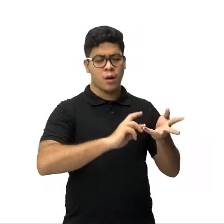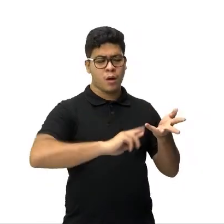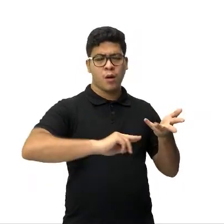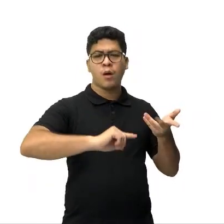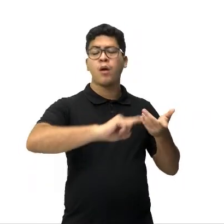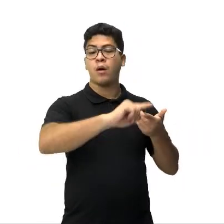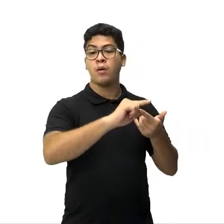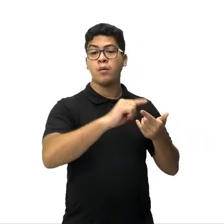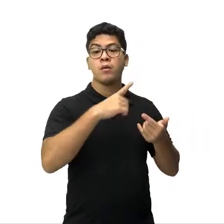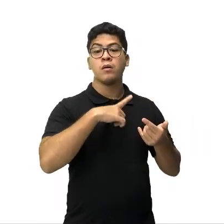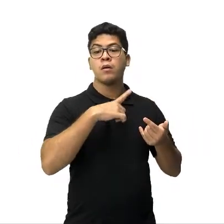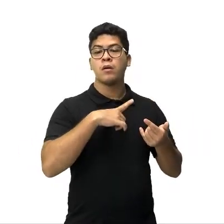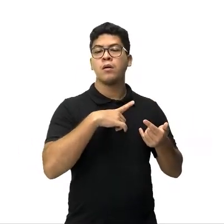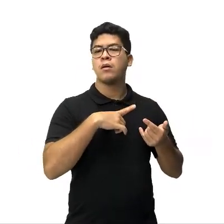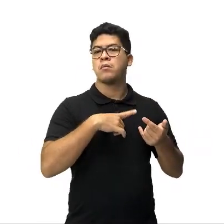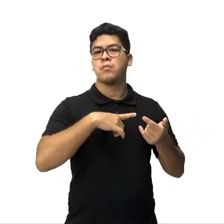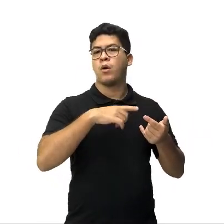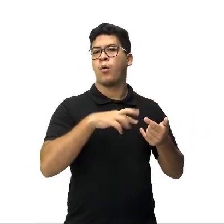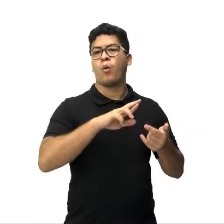12,3% consumo de álcool entre